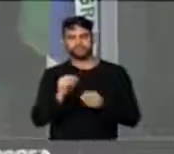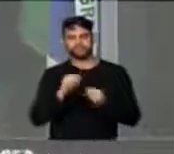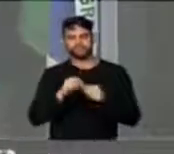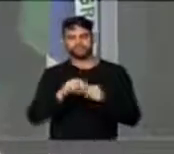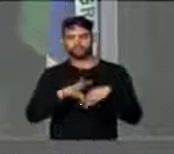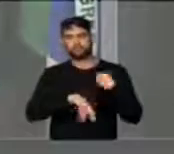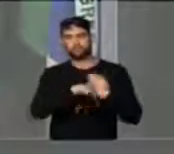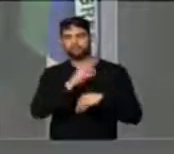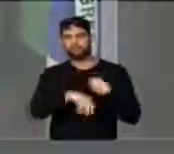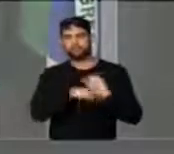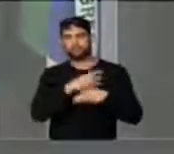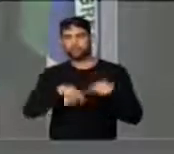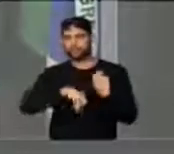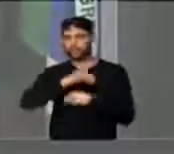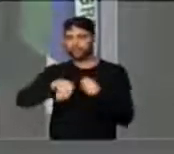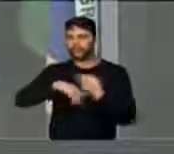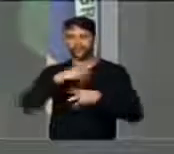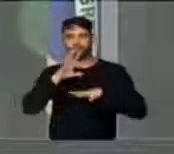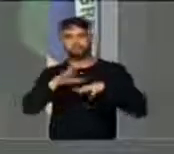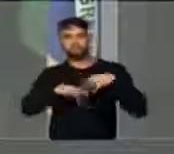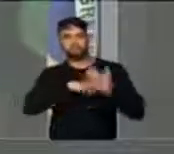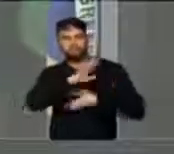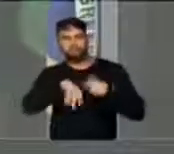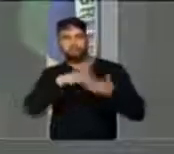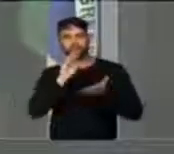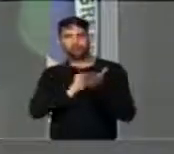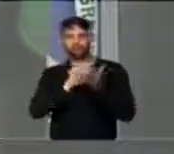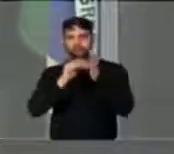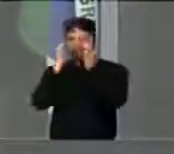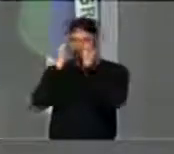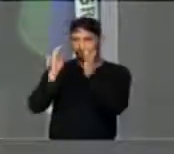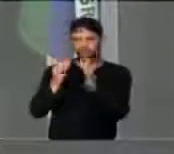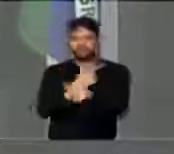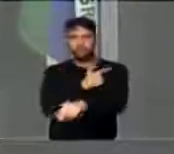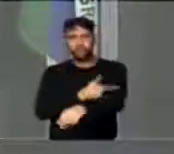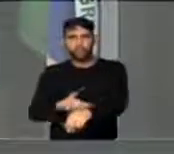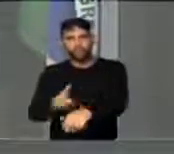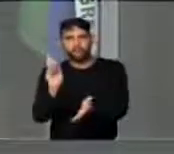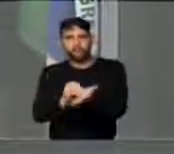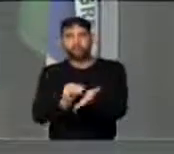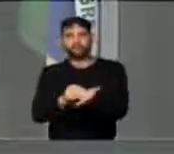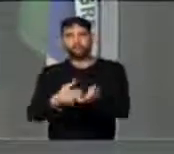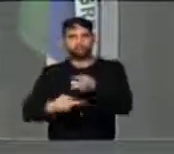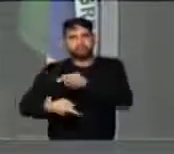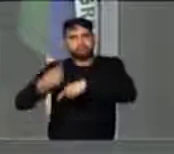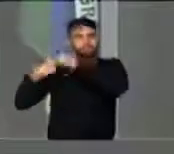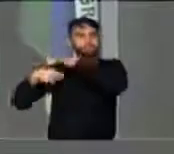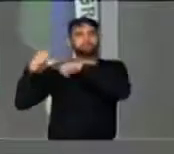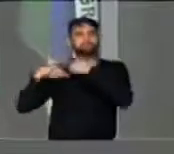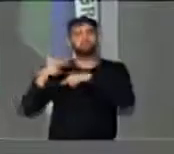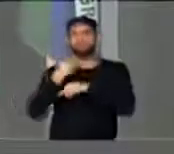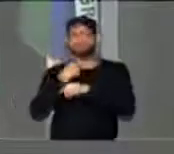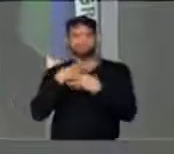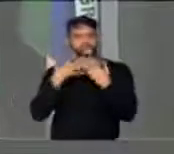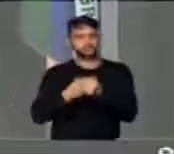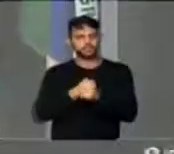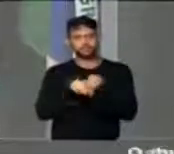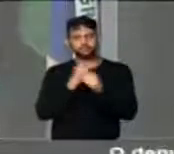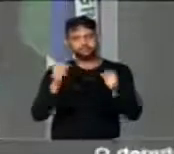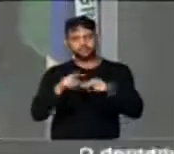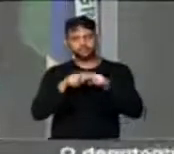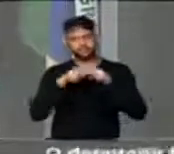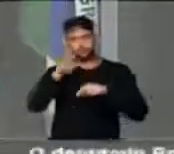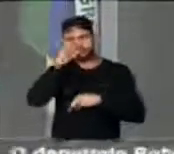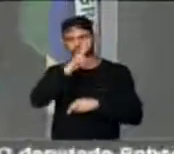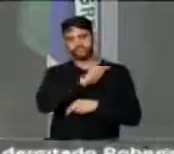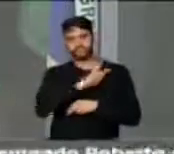descambe para a bagunça, para a baderna, para o desrespeito e para o retrocesso. Portanto,